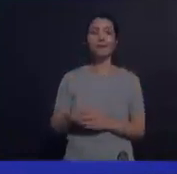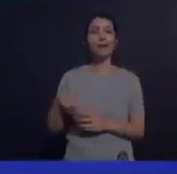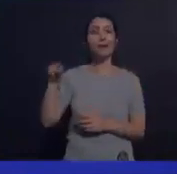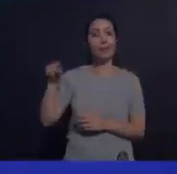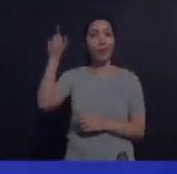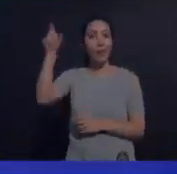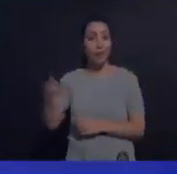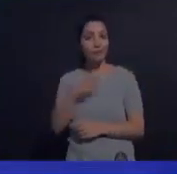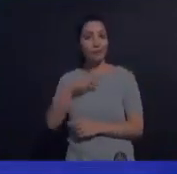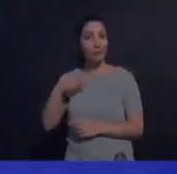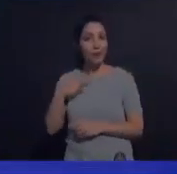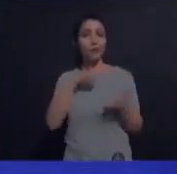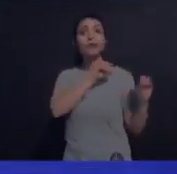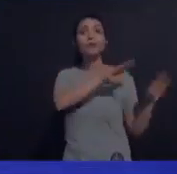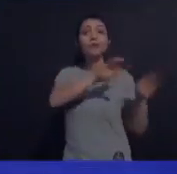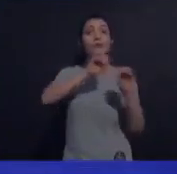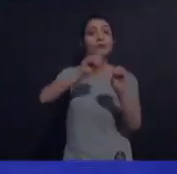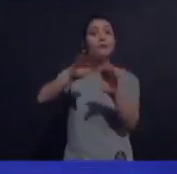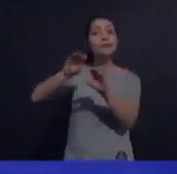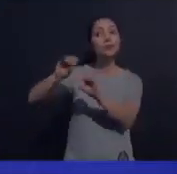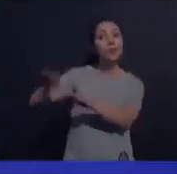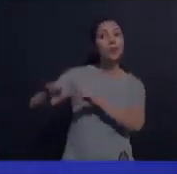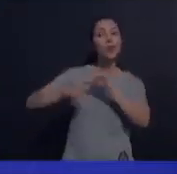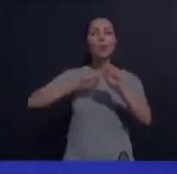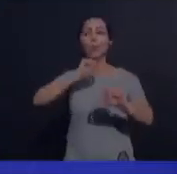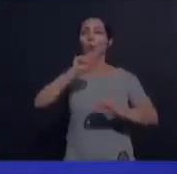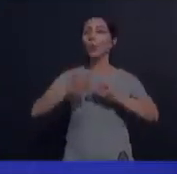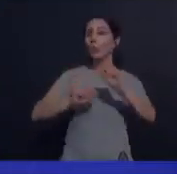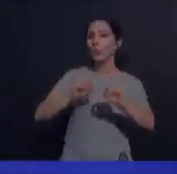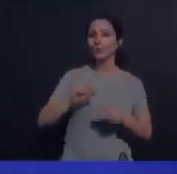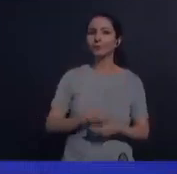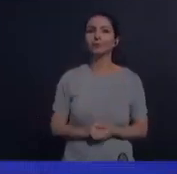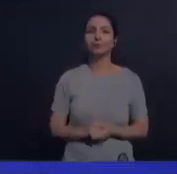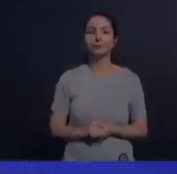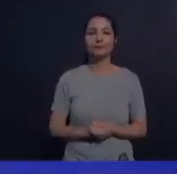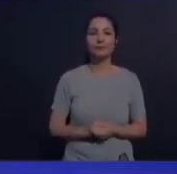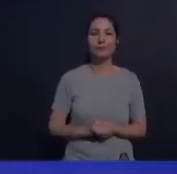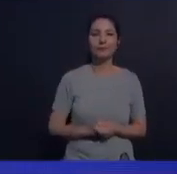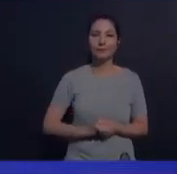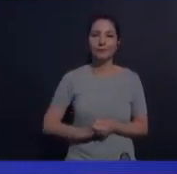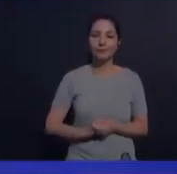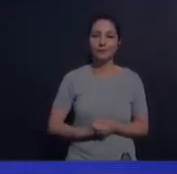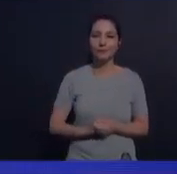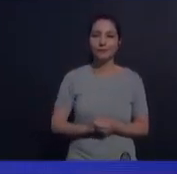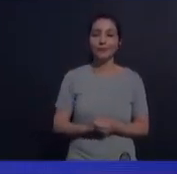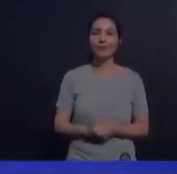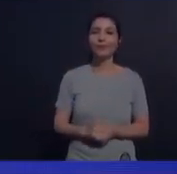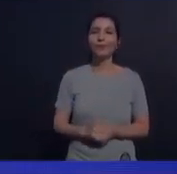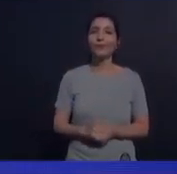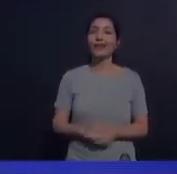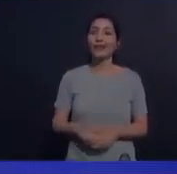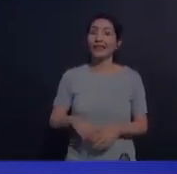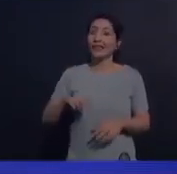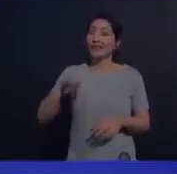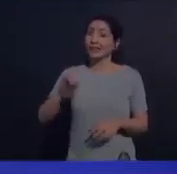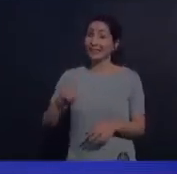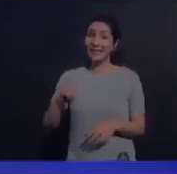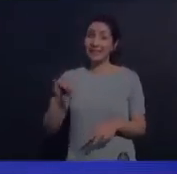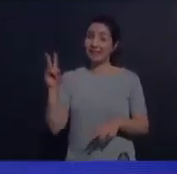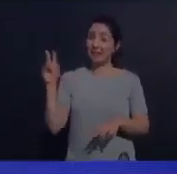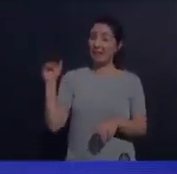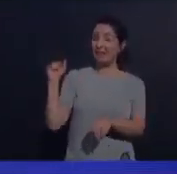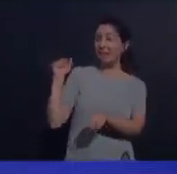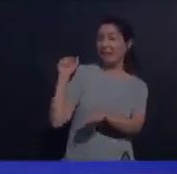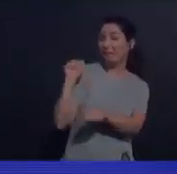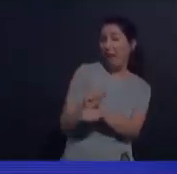ensinou o seguinte pra gente o lugar de passividade é um lugar muito